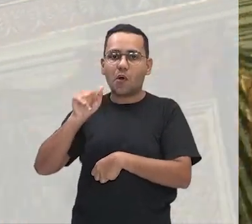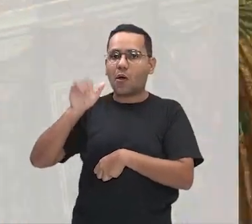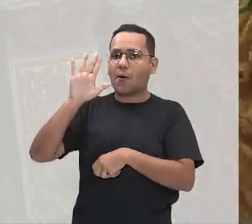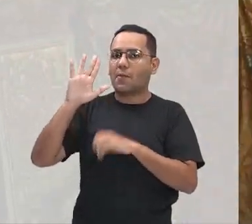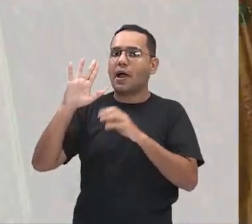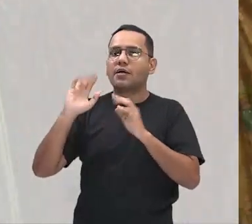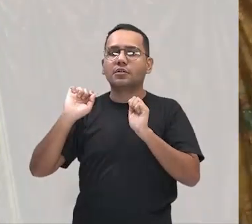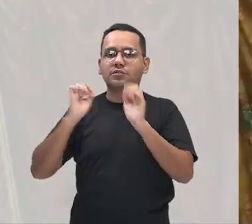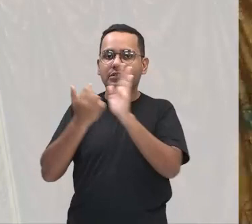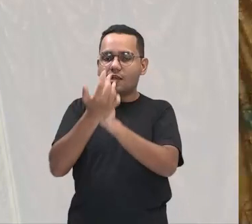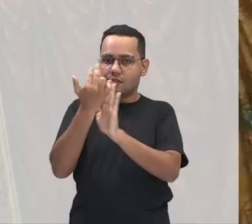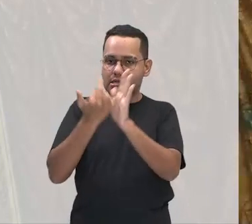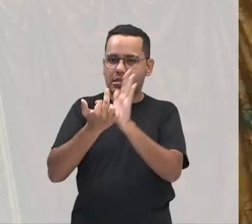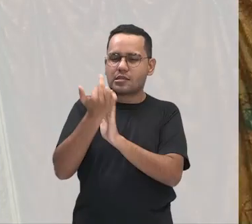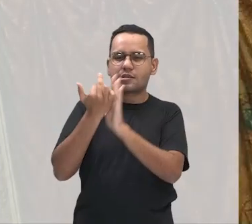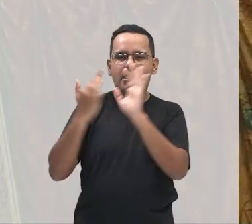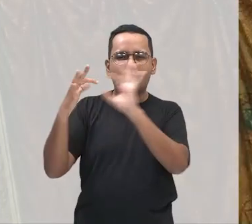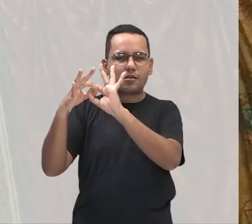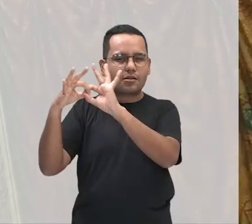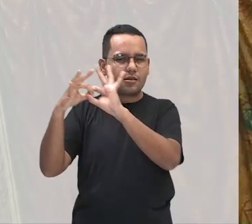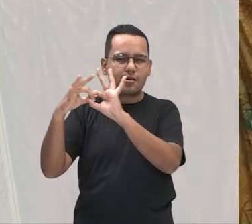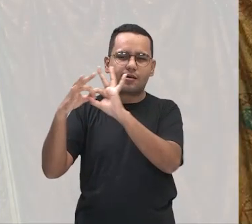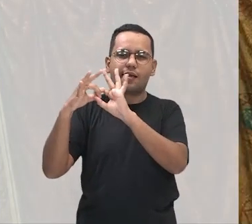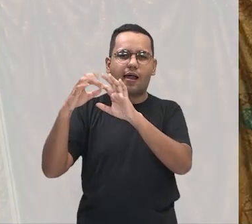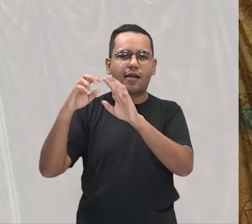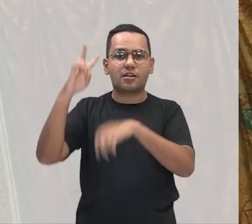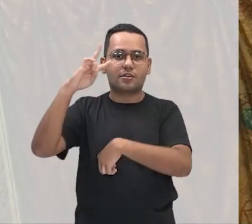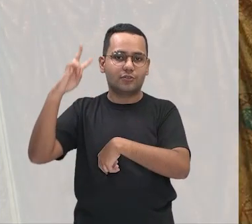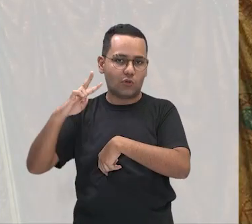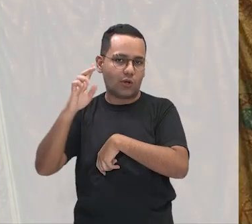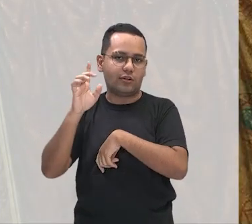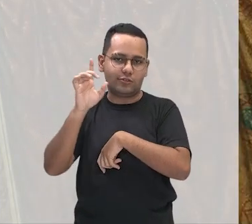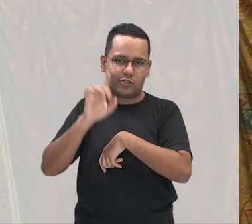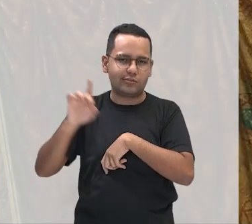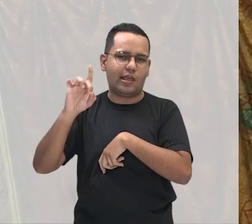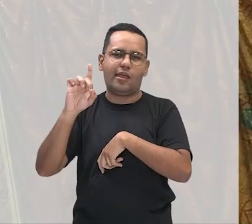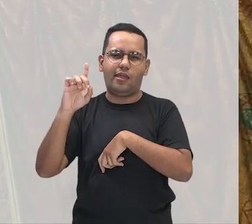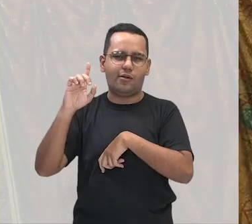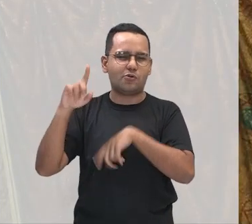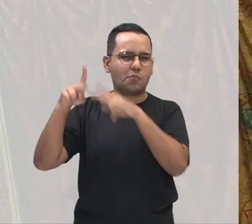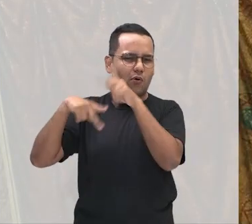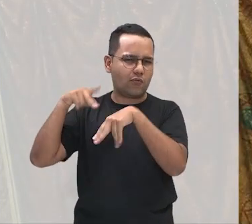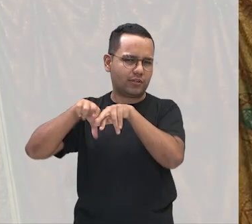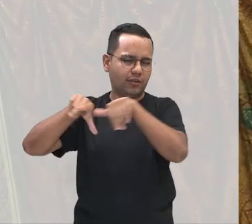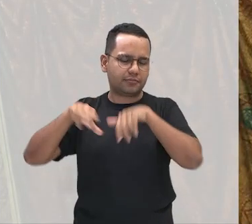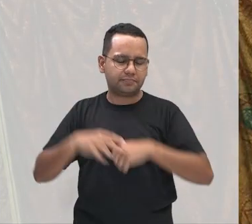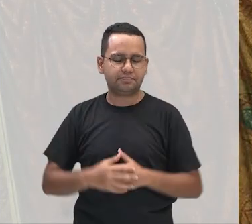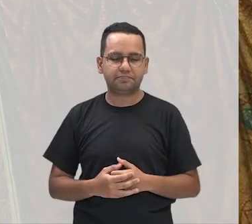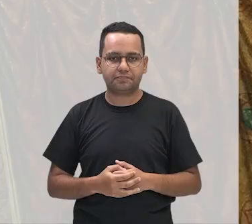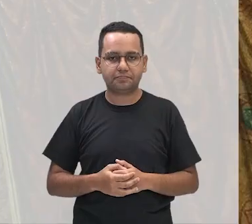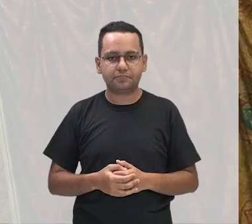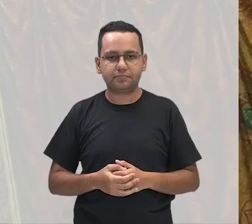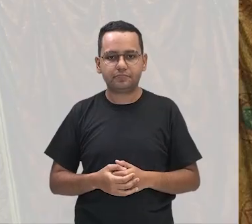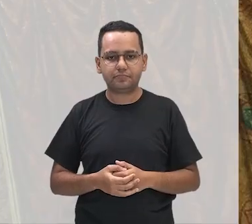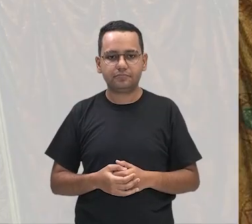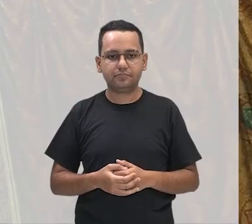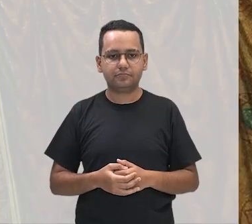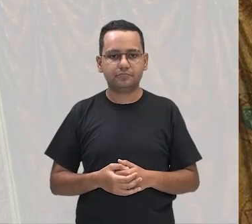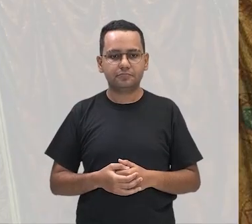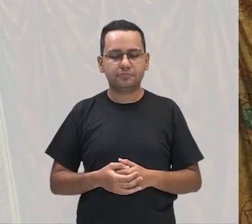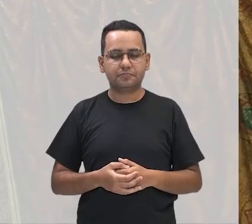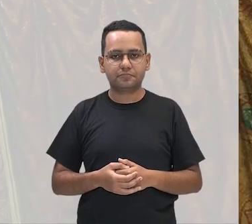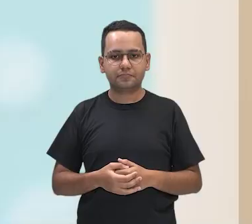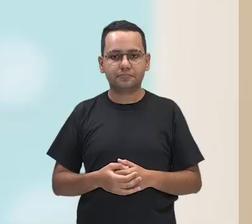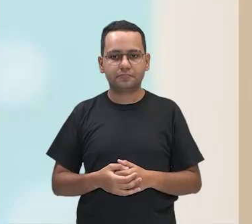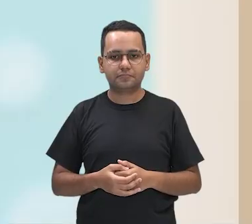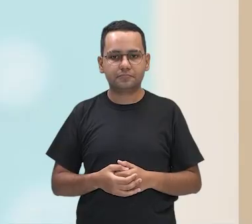pinturas. Então, o que a gente traz aqui é a relação que a gente consegue ter da